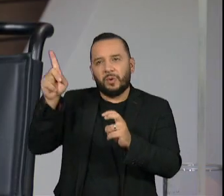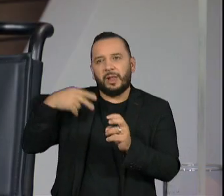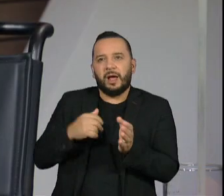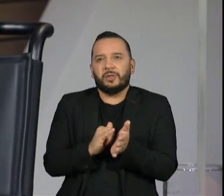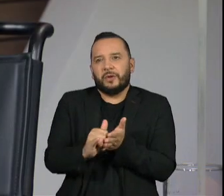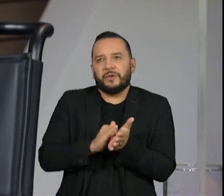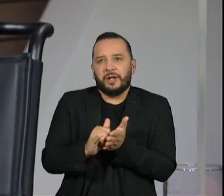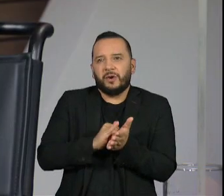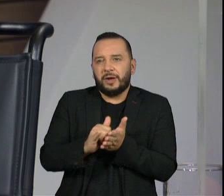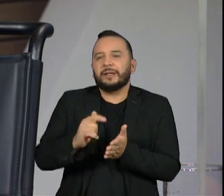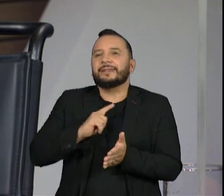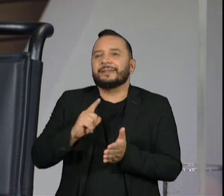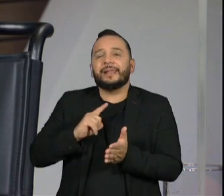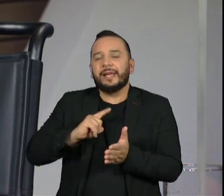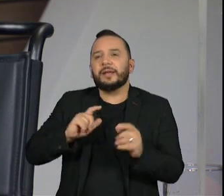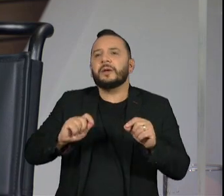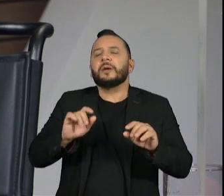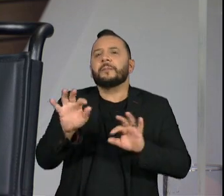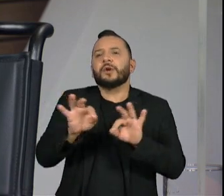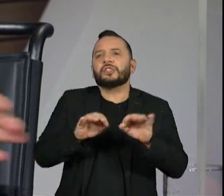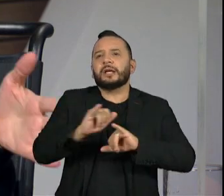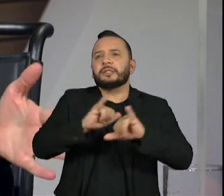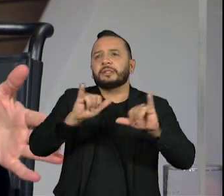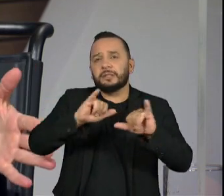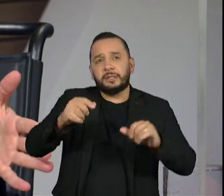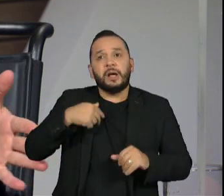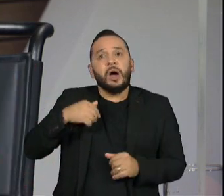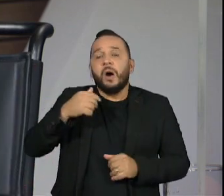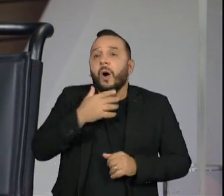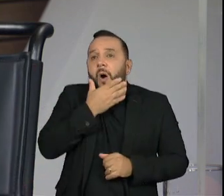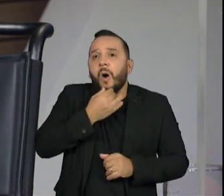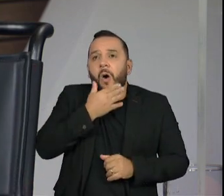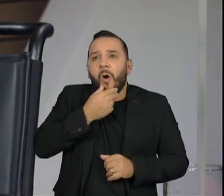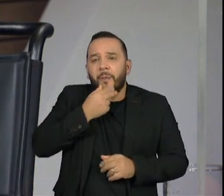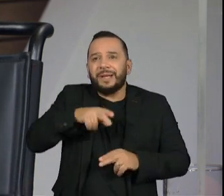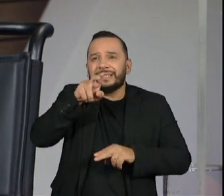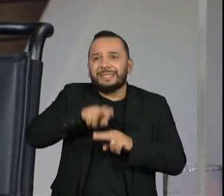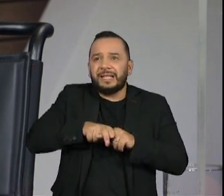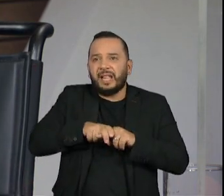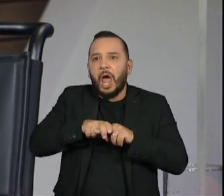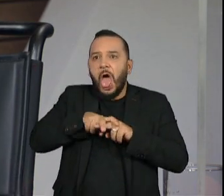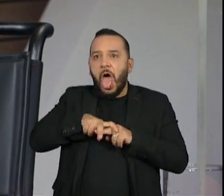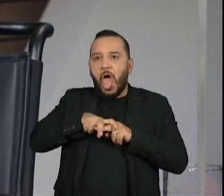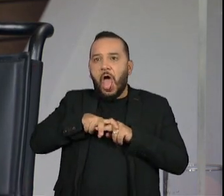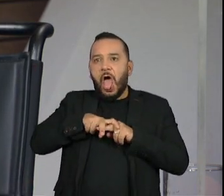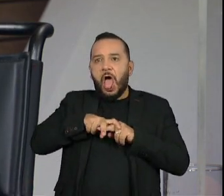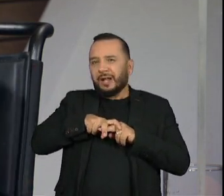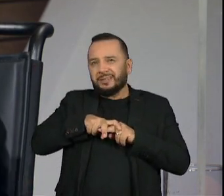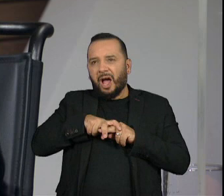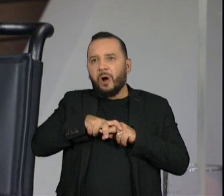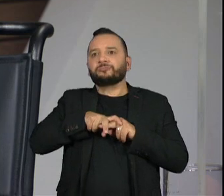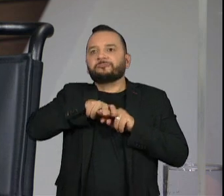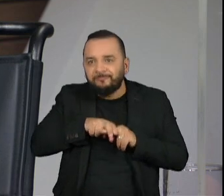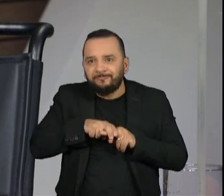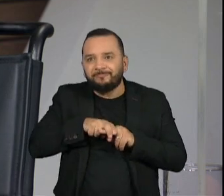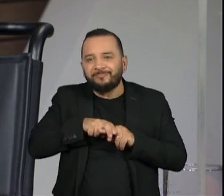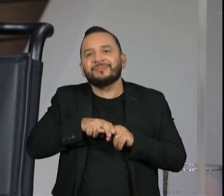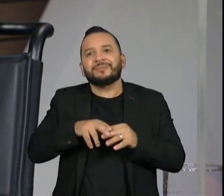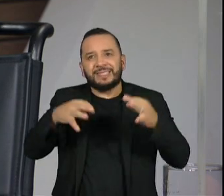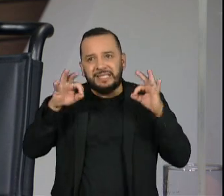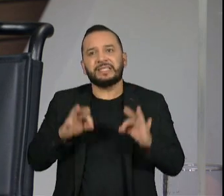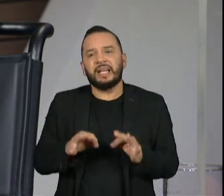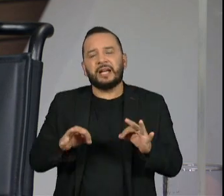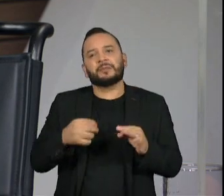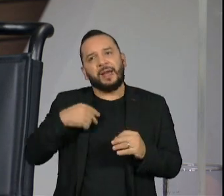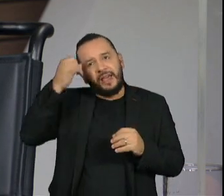campanha que é sobre os homens não sentarem com as pernas abertas para não ocupar muito espaço. Eu fico pensando, olha esse privilégio, você